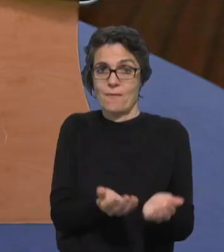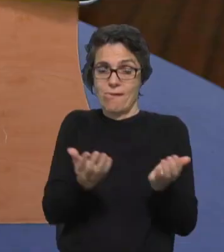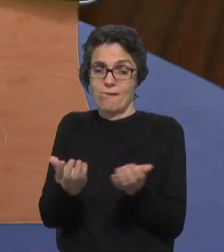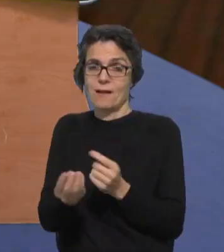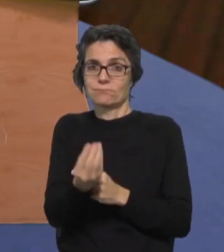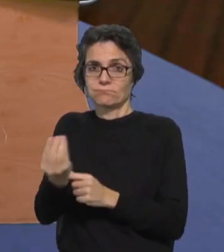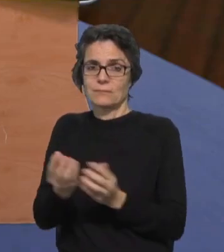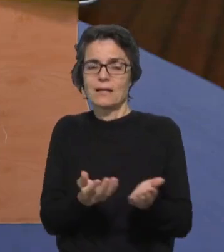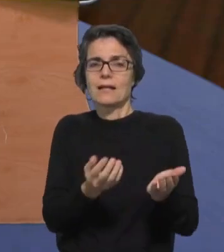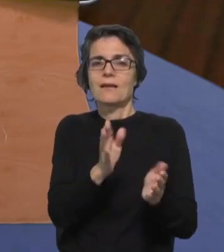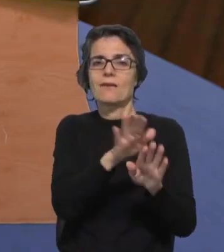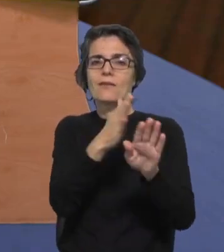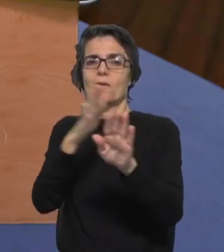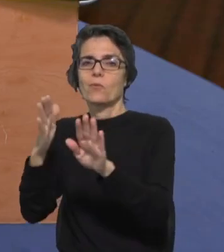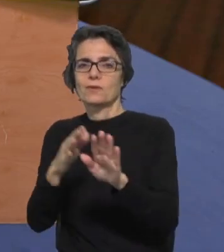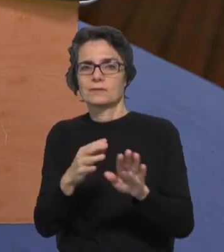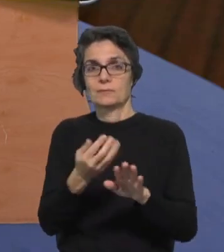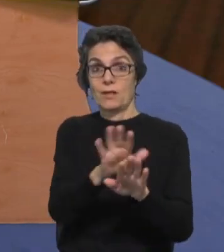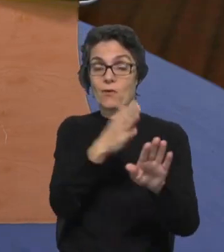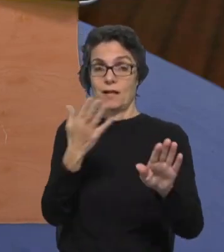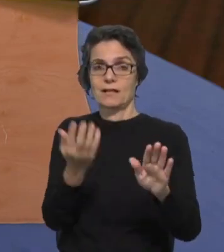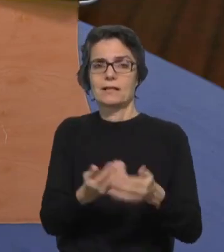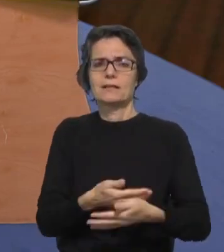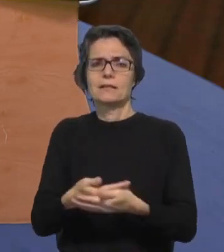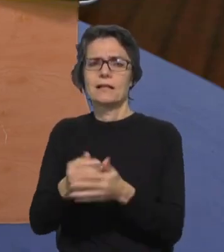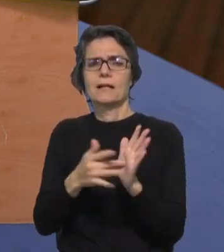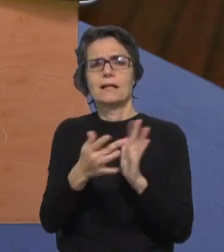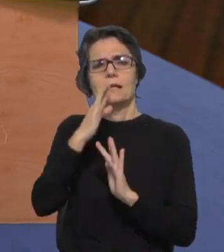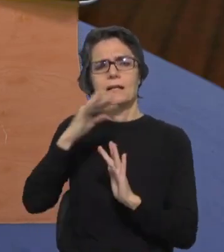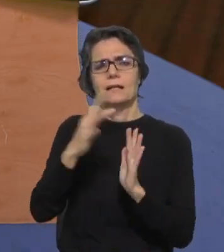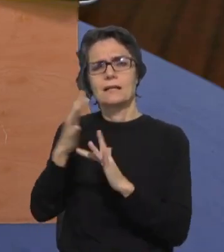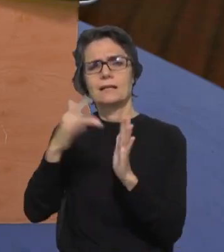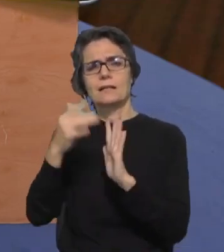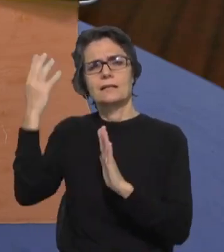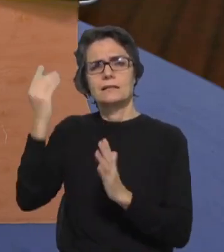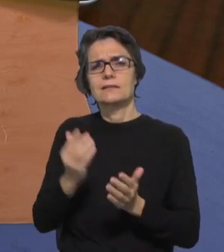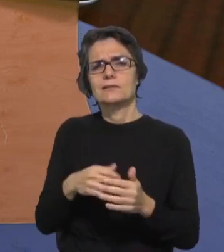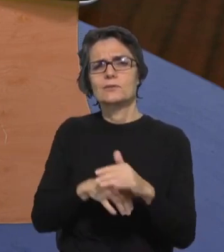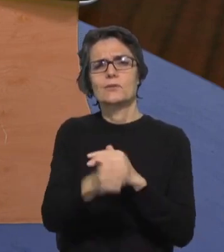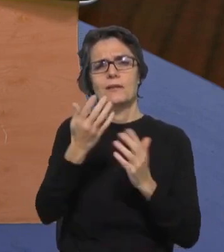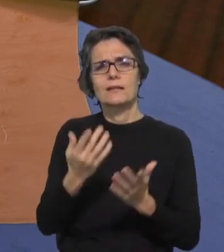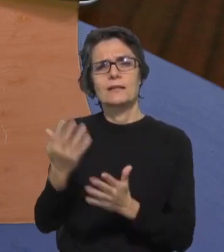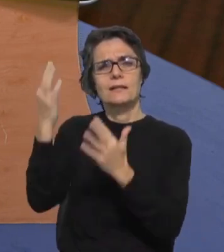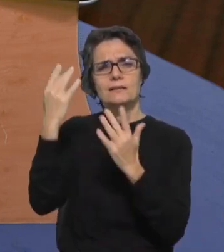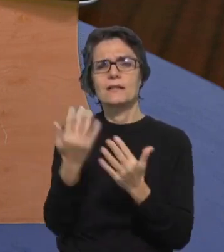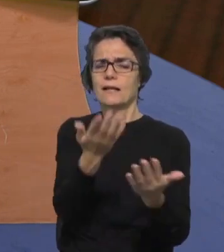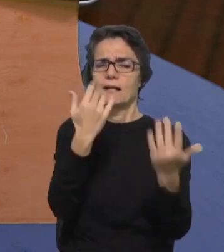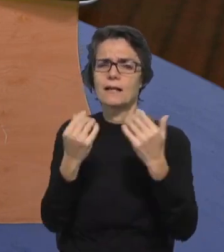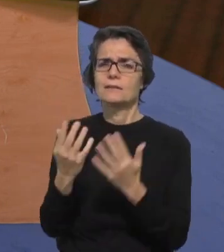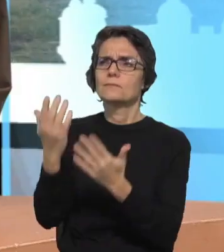porta. E bate à porta, imagina, bate à minha porta, e canta: Christus natus est nobis, venite